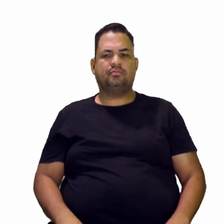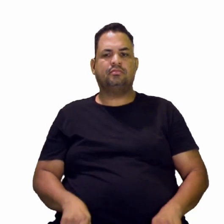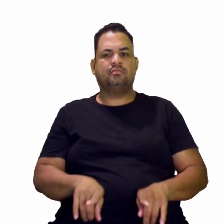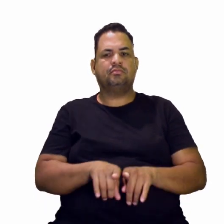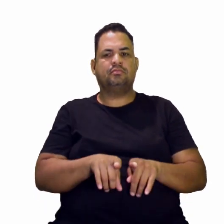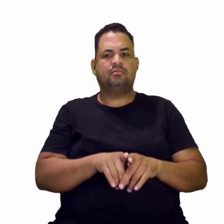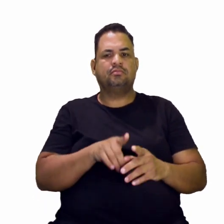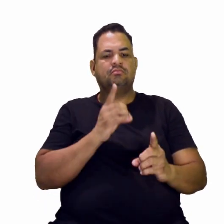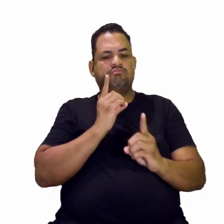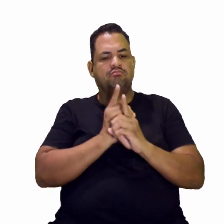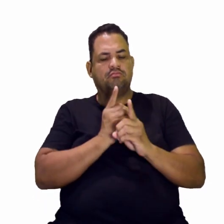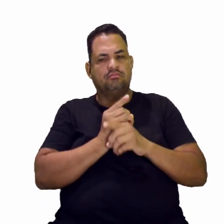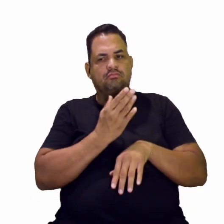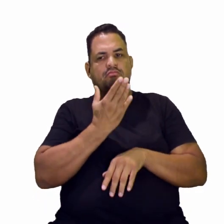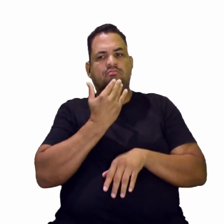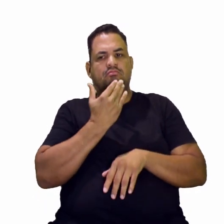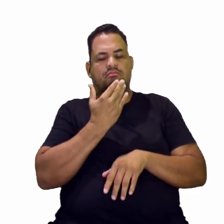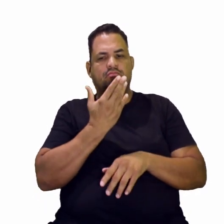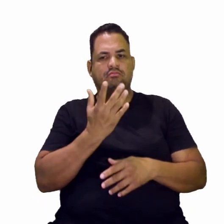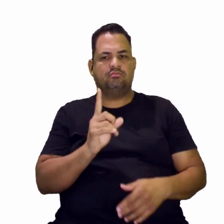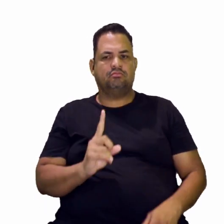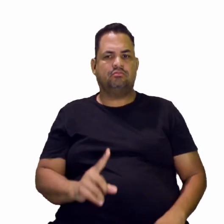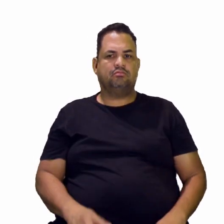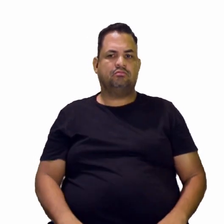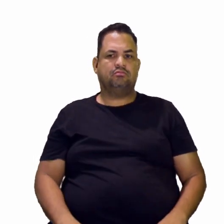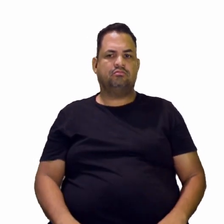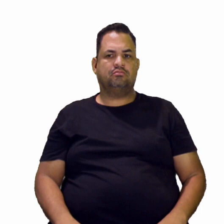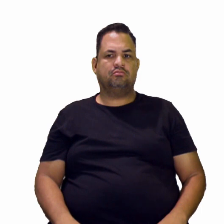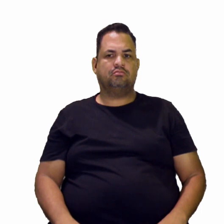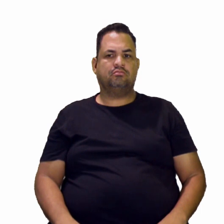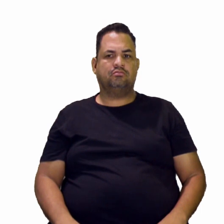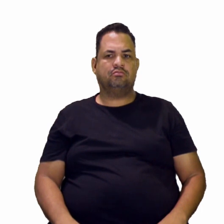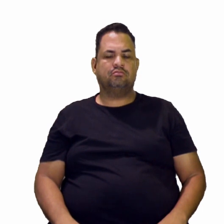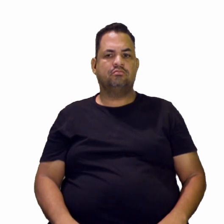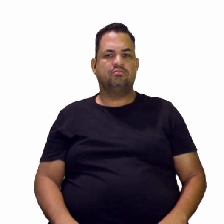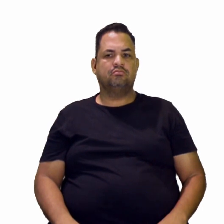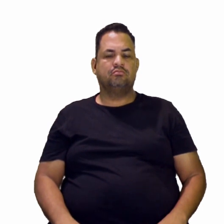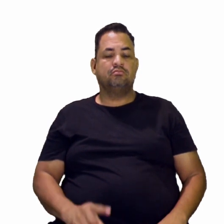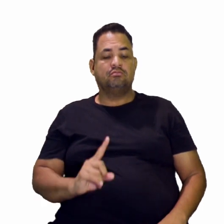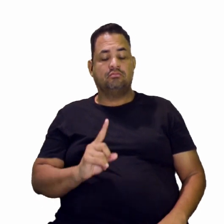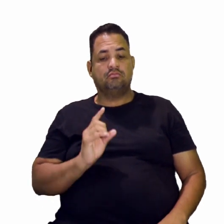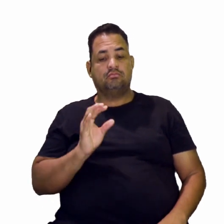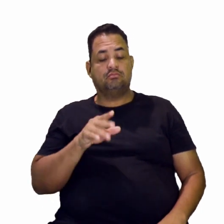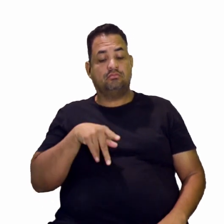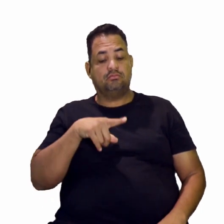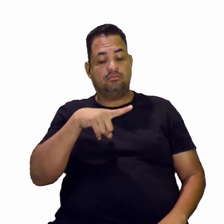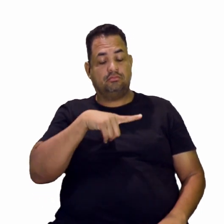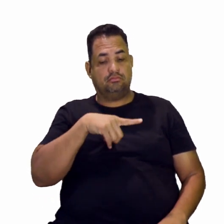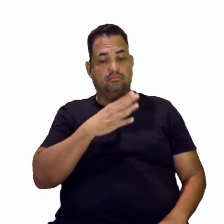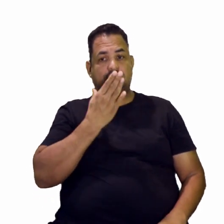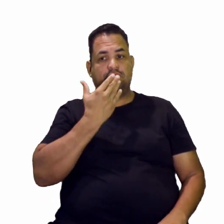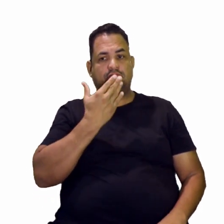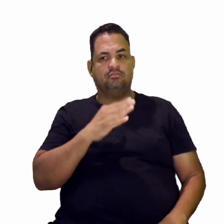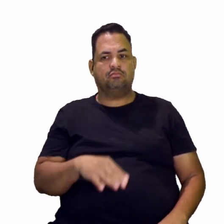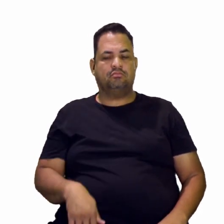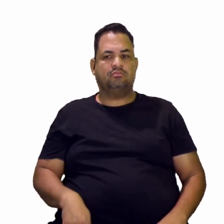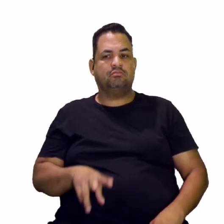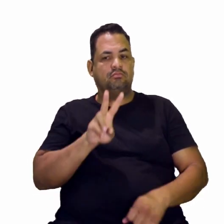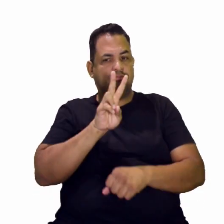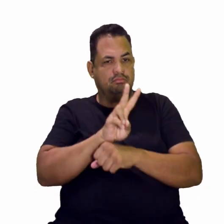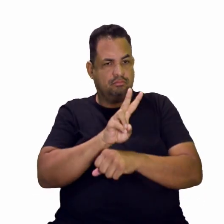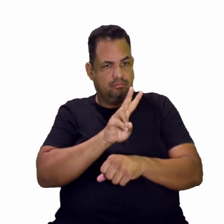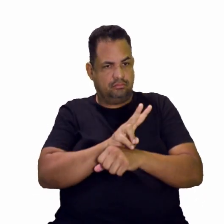ele pode encontrar alimento, não está falando do que ele se alimenta, está dizendo que ali ele tem alimento, ele